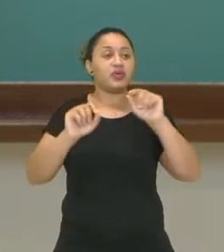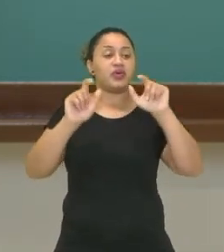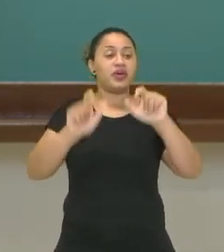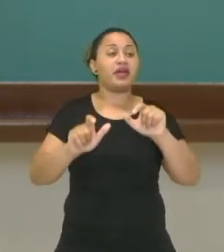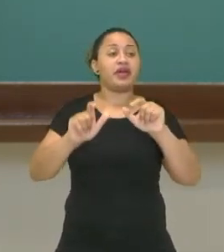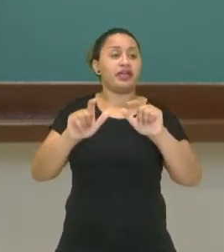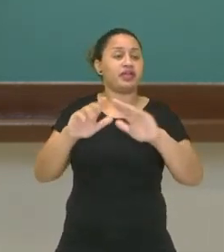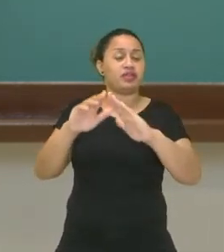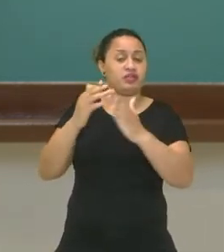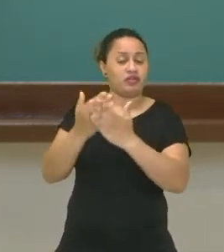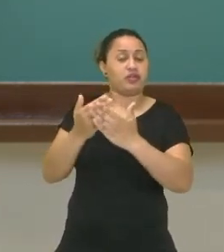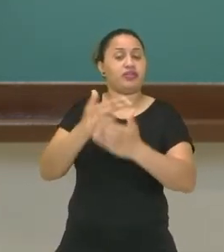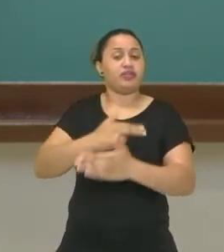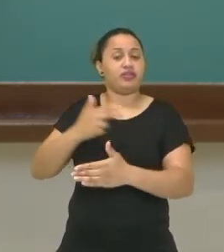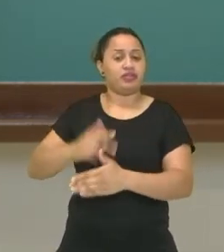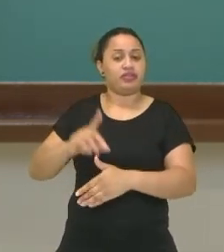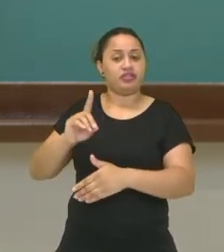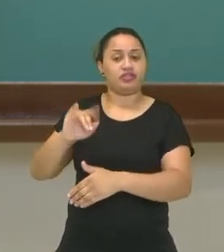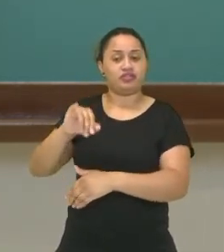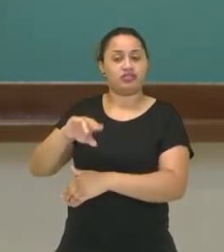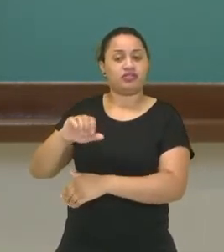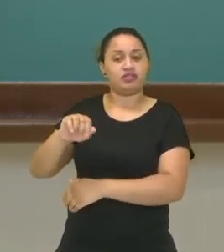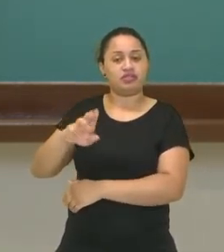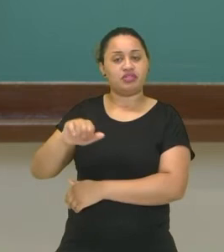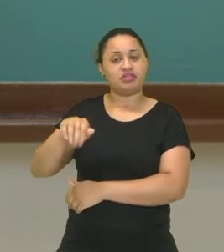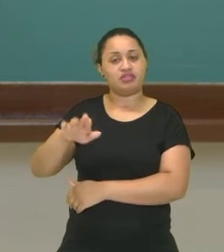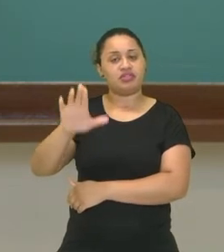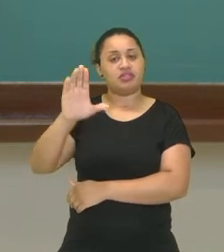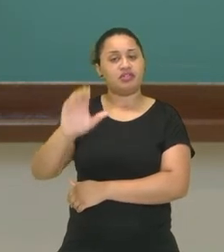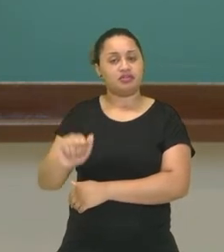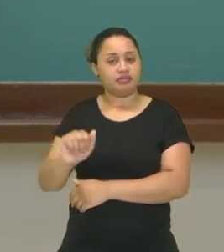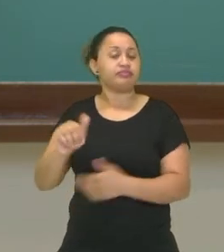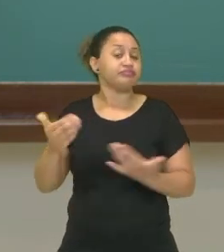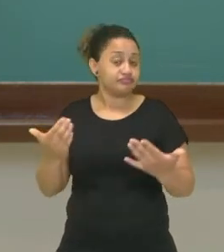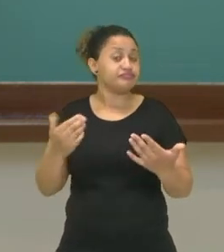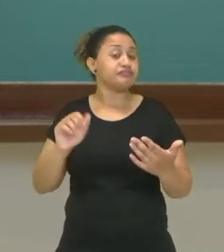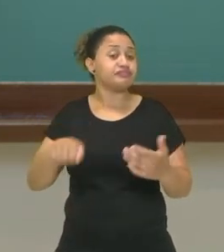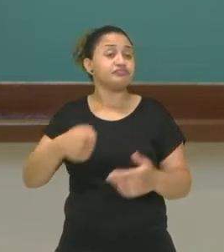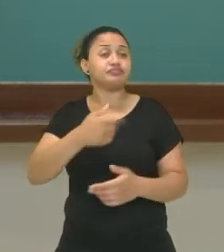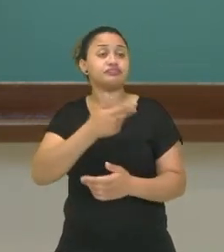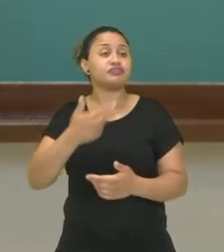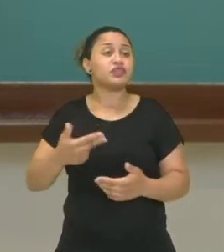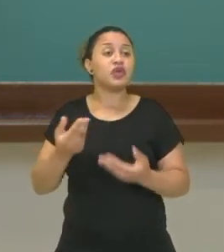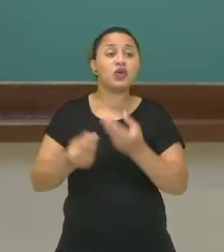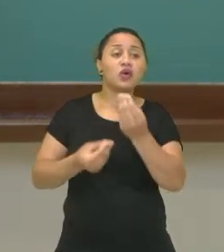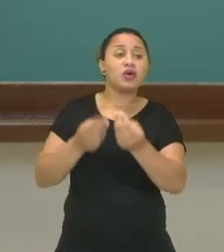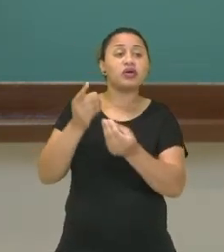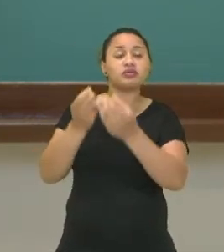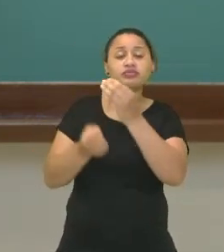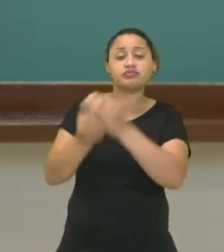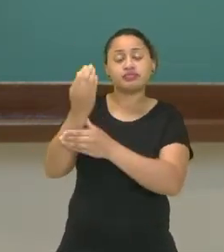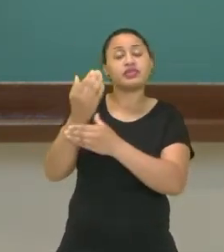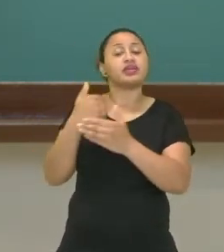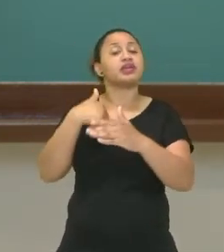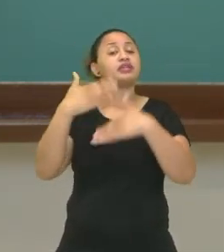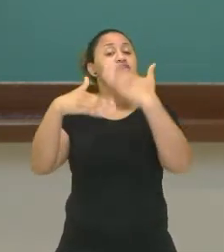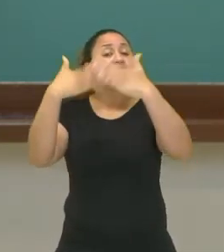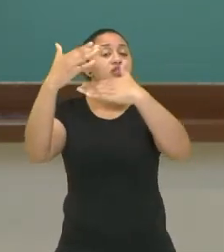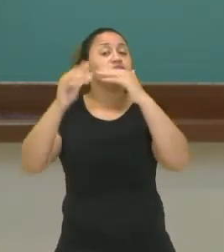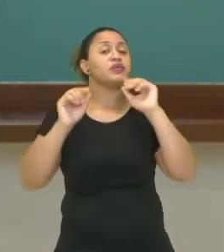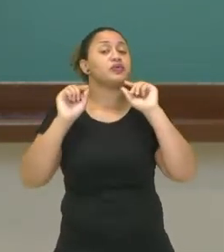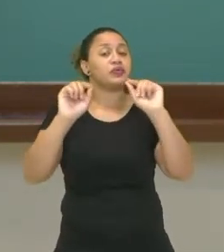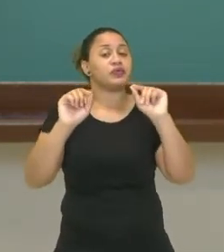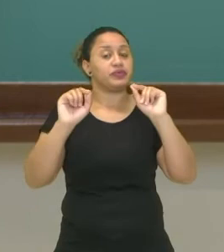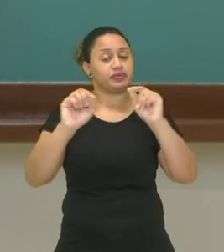ginástica dinamarquesa. Como que na Dinamarca a ginástica ela nasceu, o que ela desenvolvia. Então a